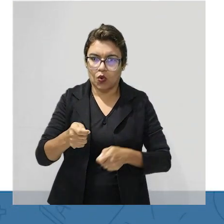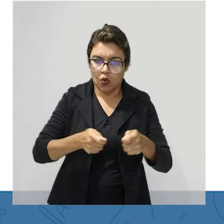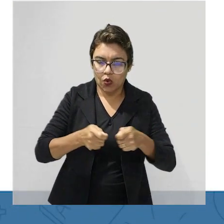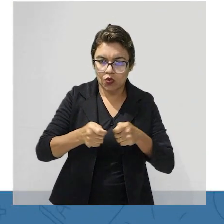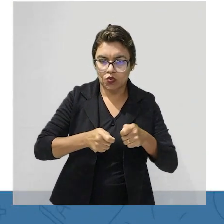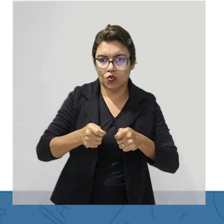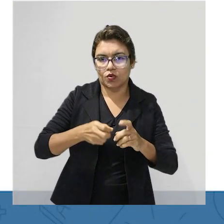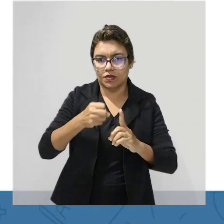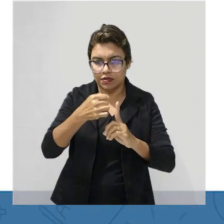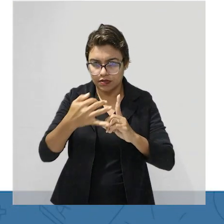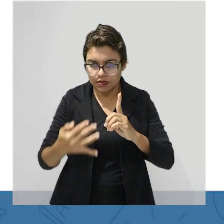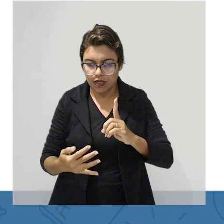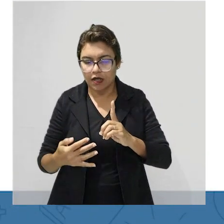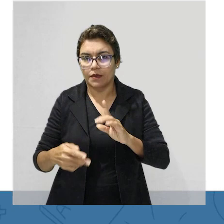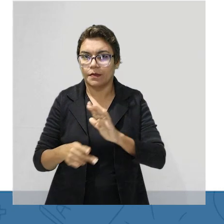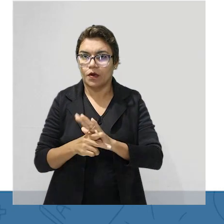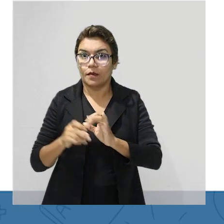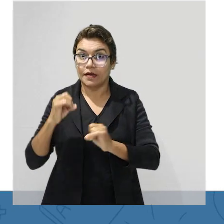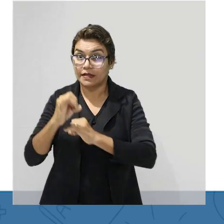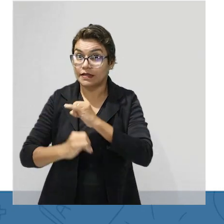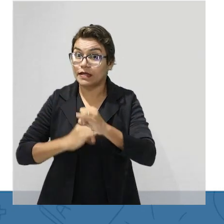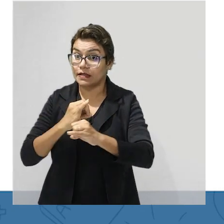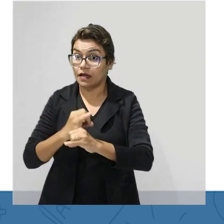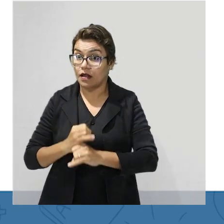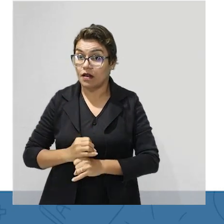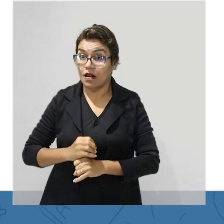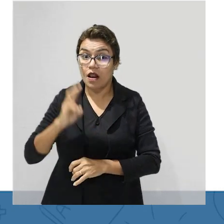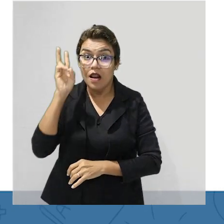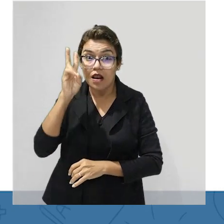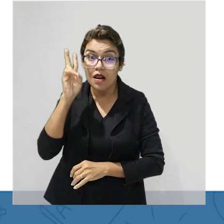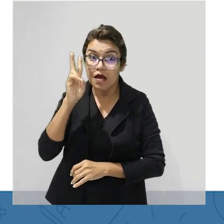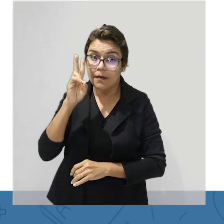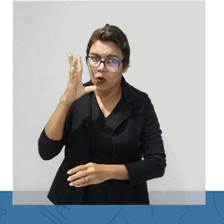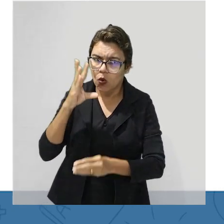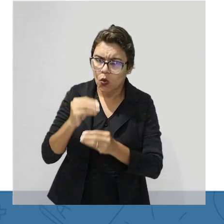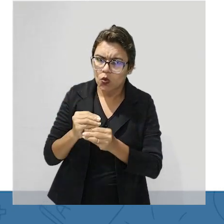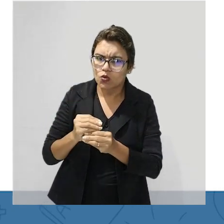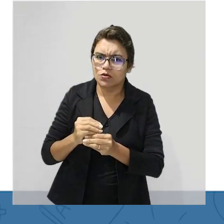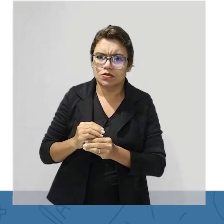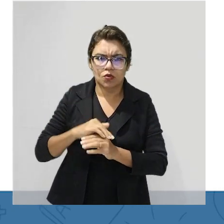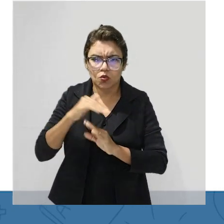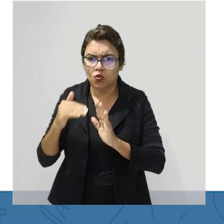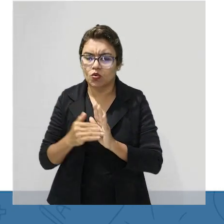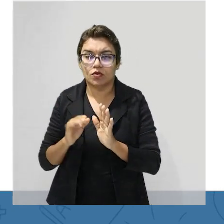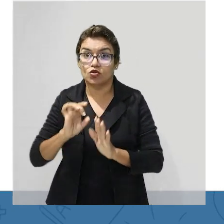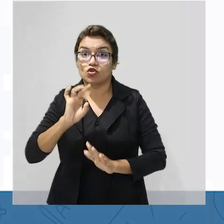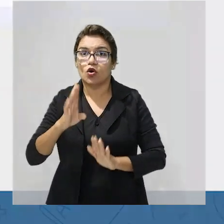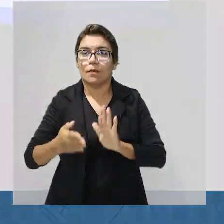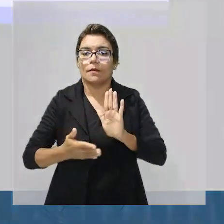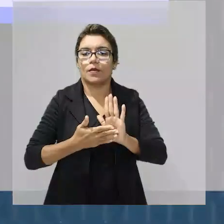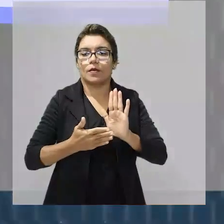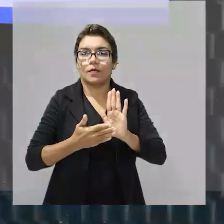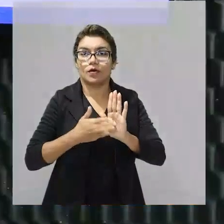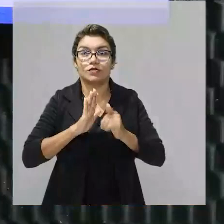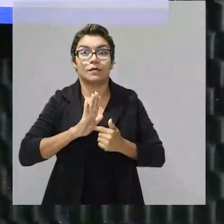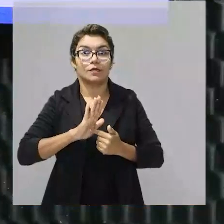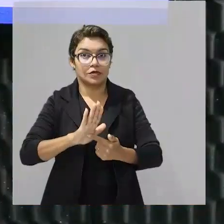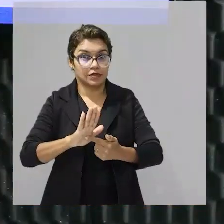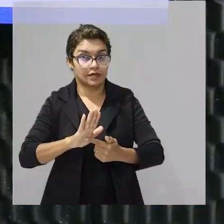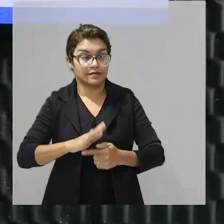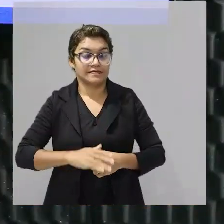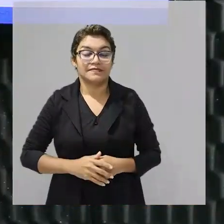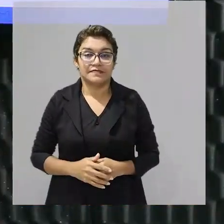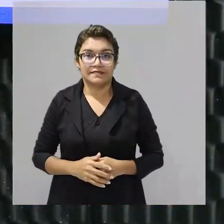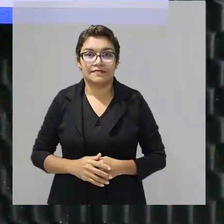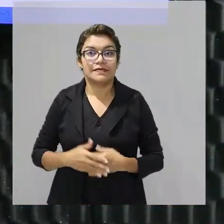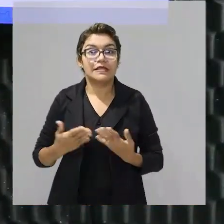é necessário treinar o texto dissertativo argumentativo. Então, vamos lá para um exemplo de uma